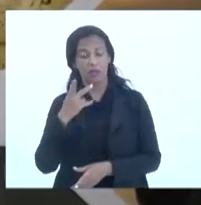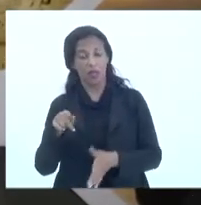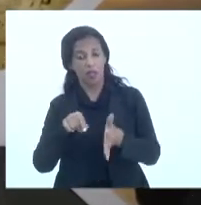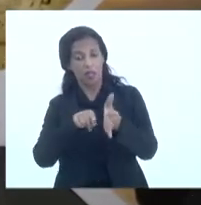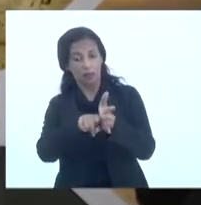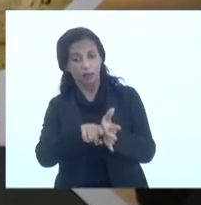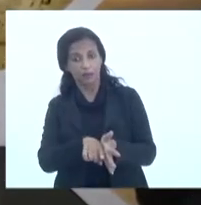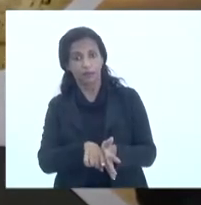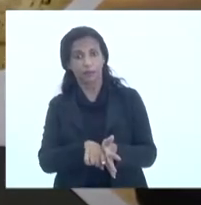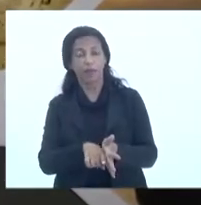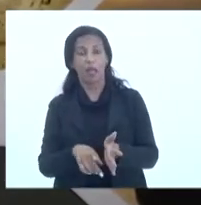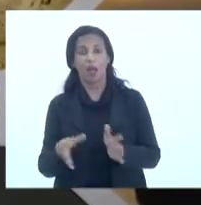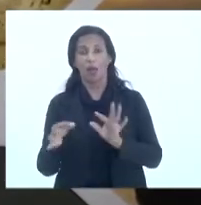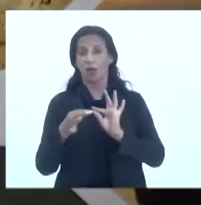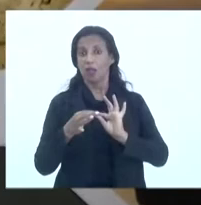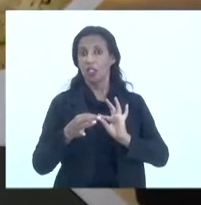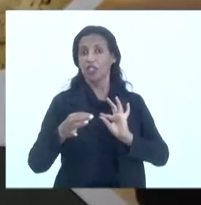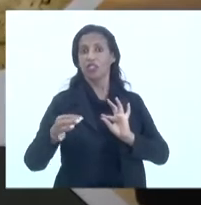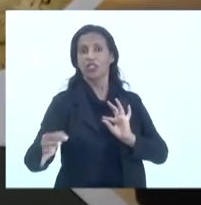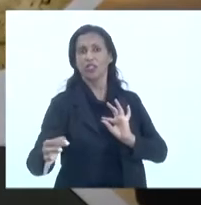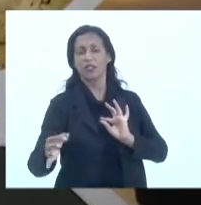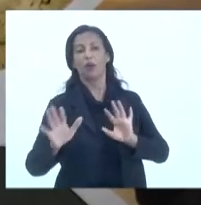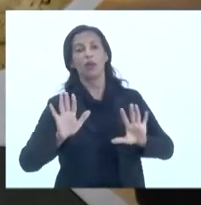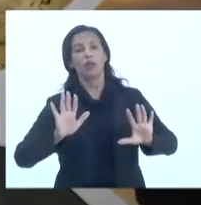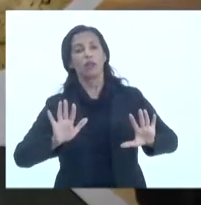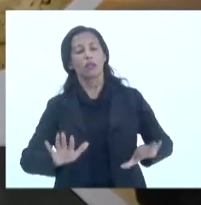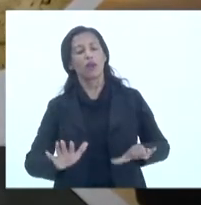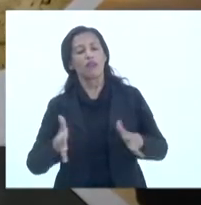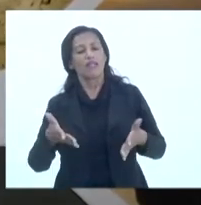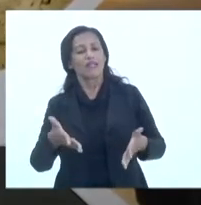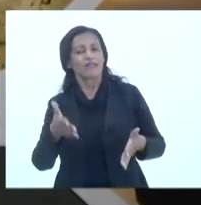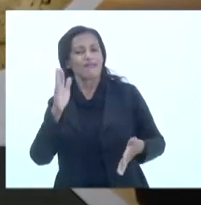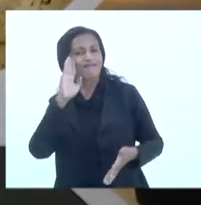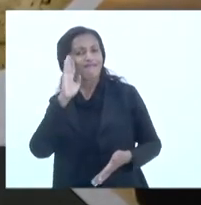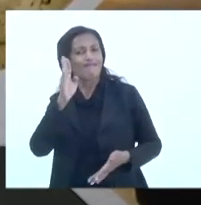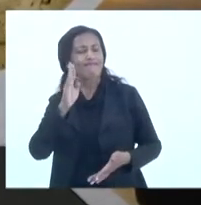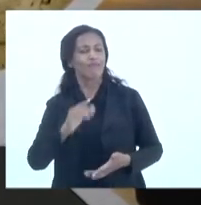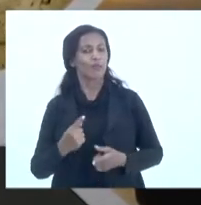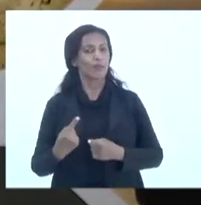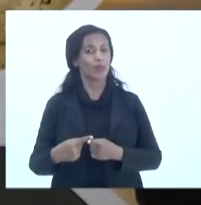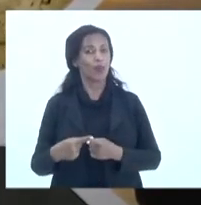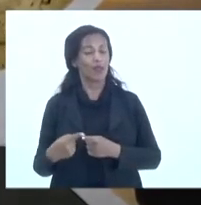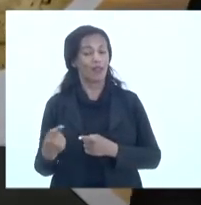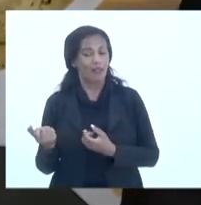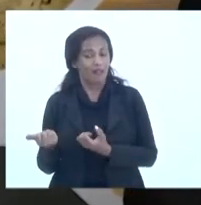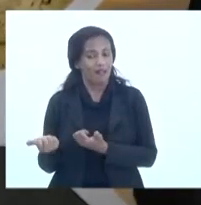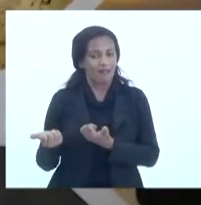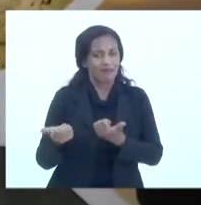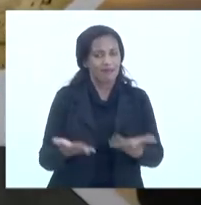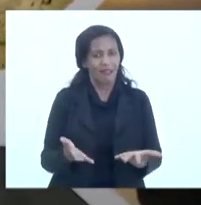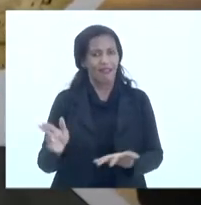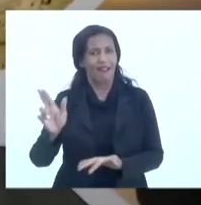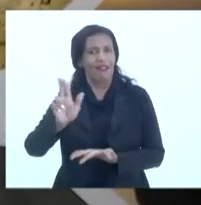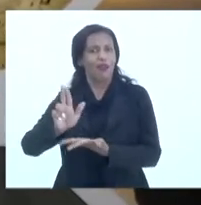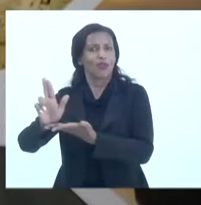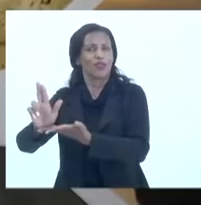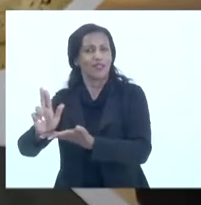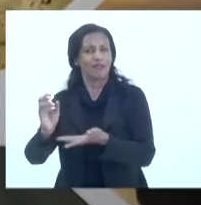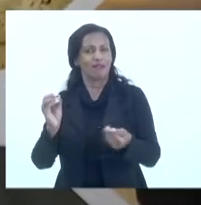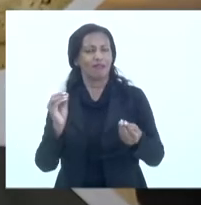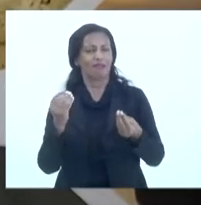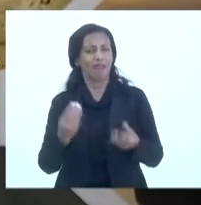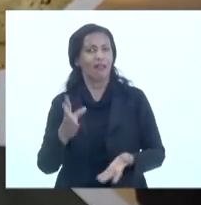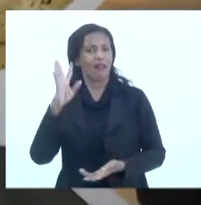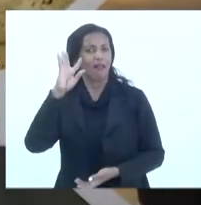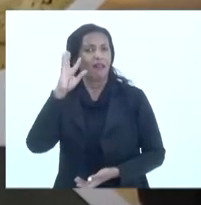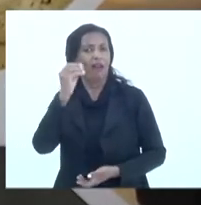alicerce da extensão, talvez ela seja a ponta de lança, porque permita à universidade trazer soluções